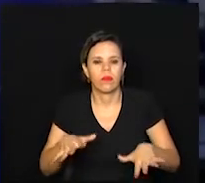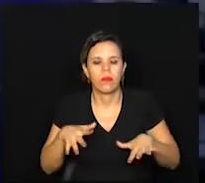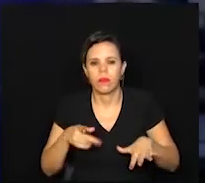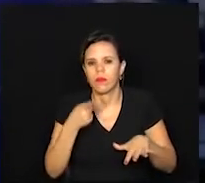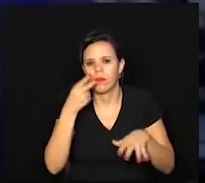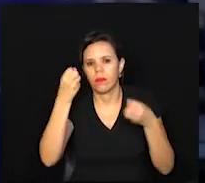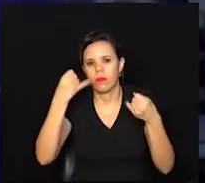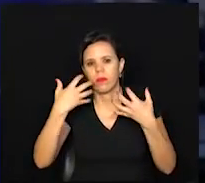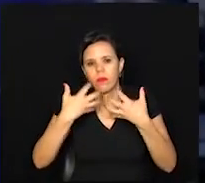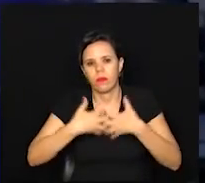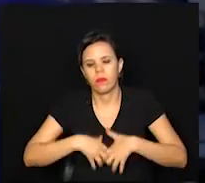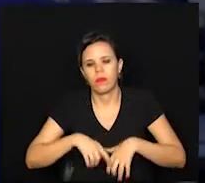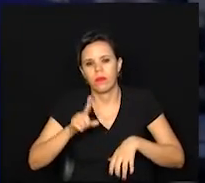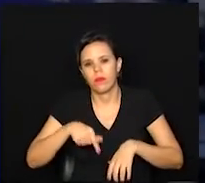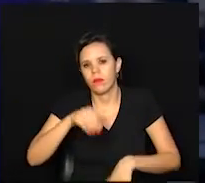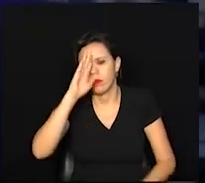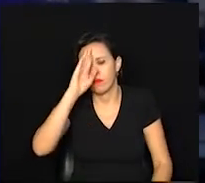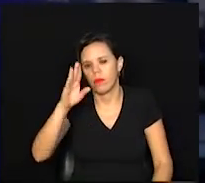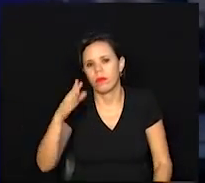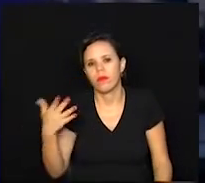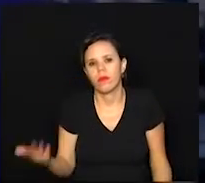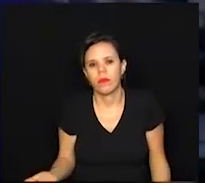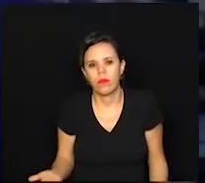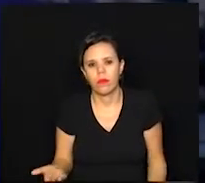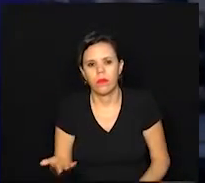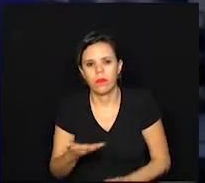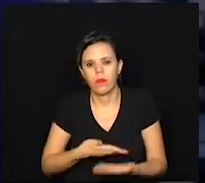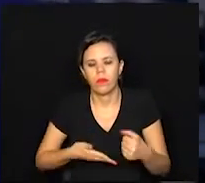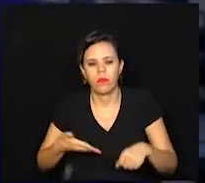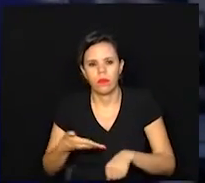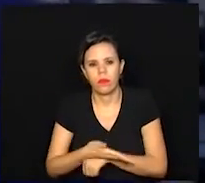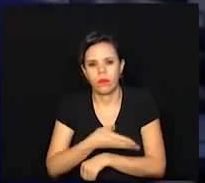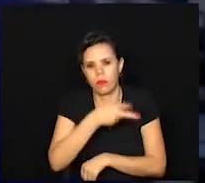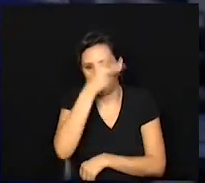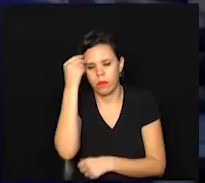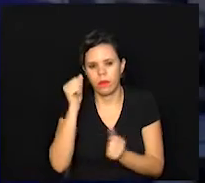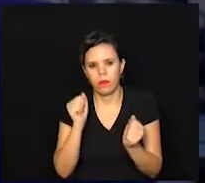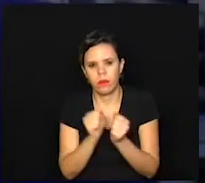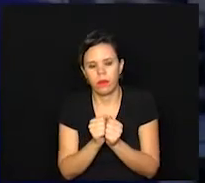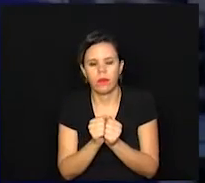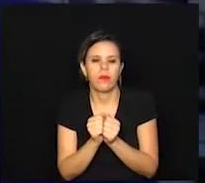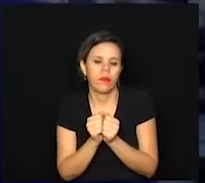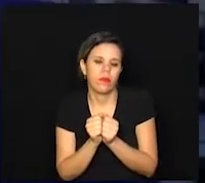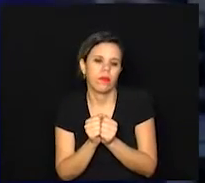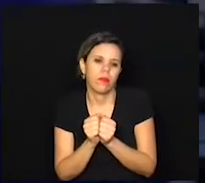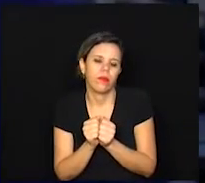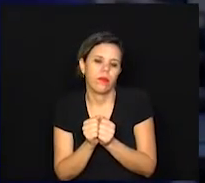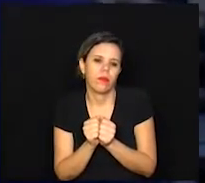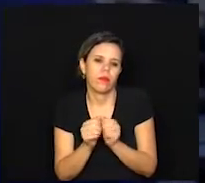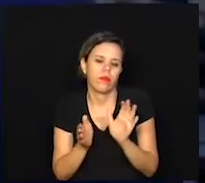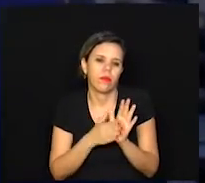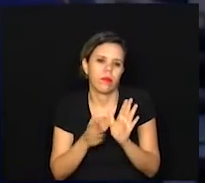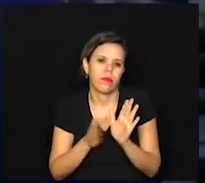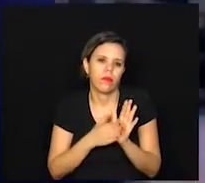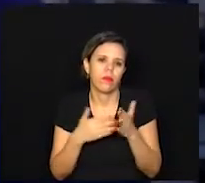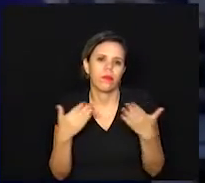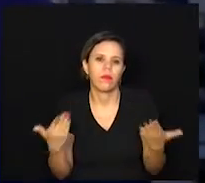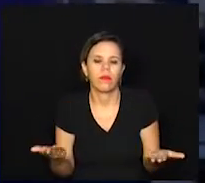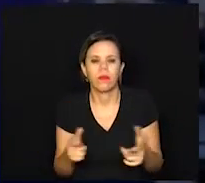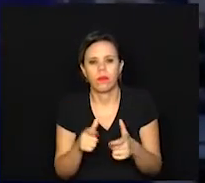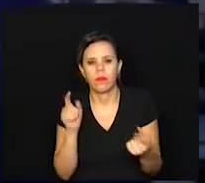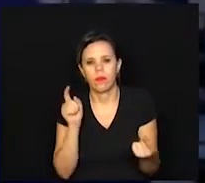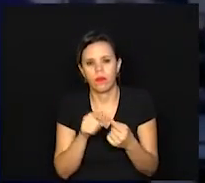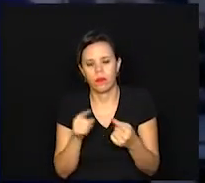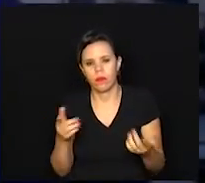essa questão que era fundamental, que é envolver o prefeito junto, o poder executivo, porque a proposta, qual é o grande